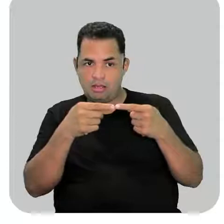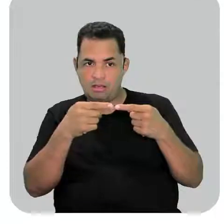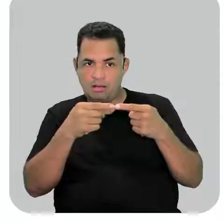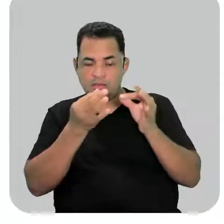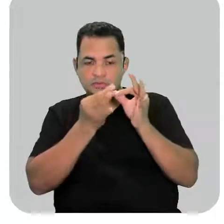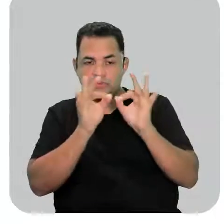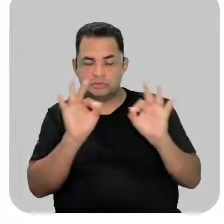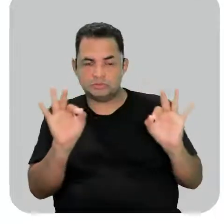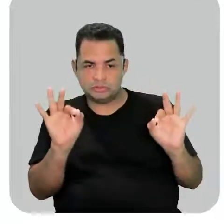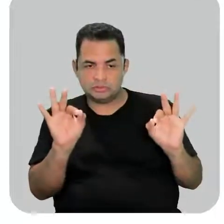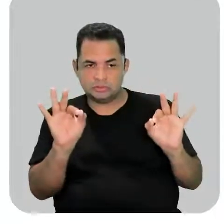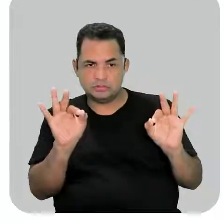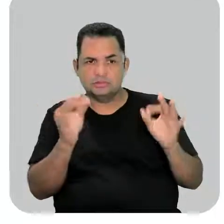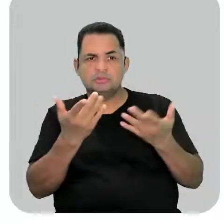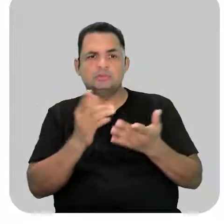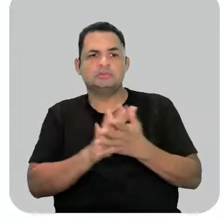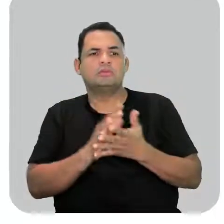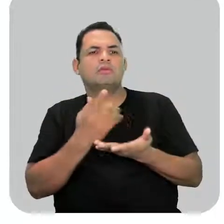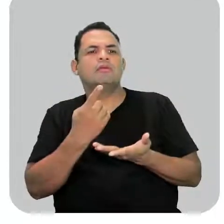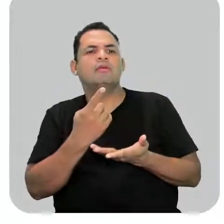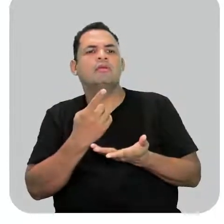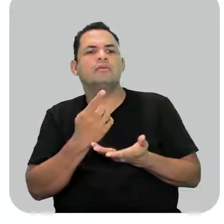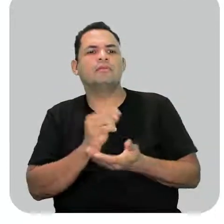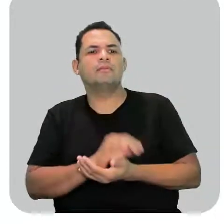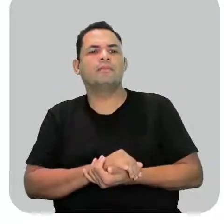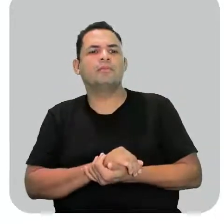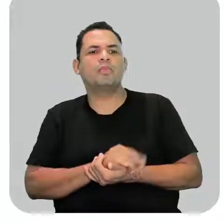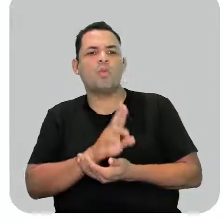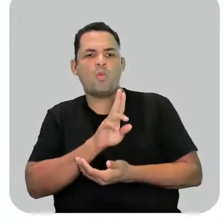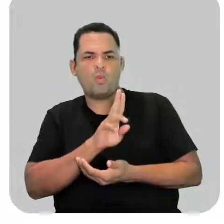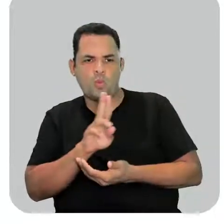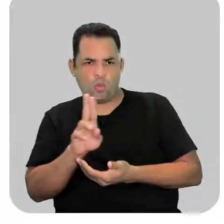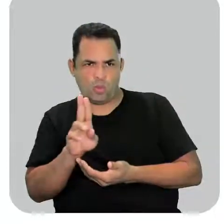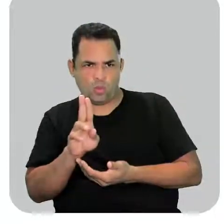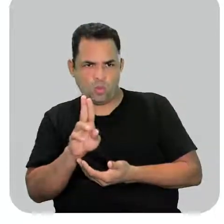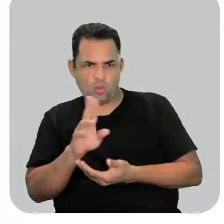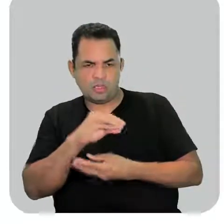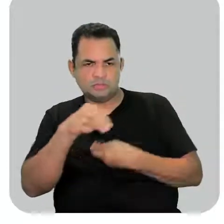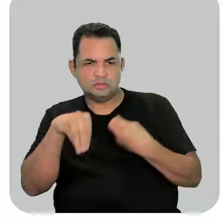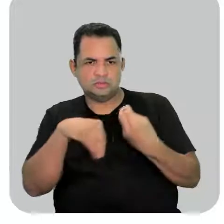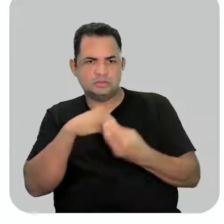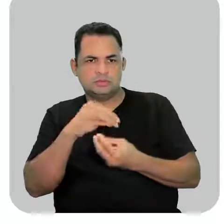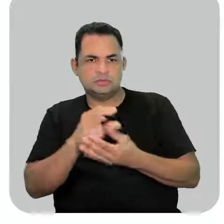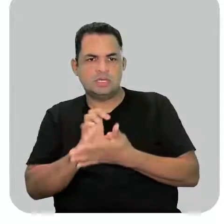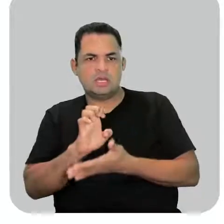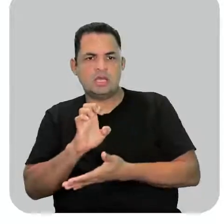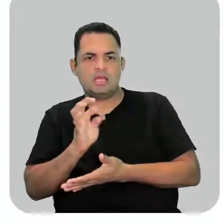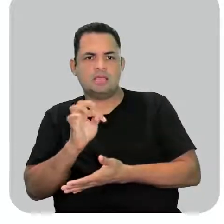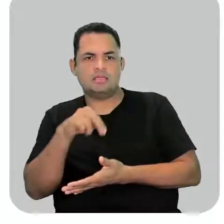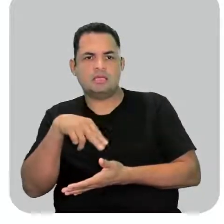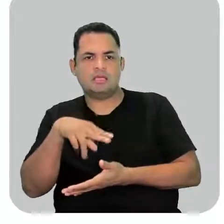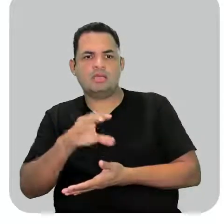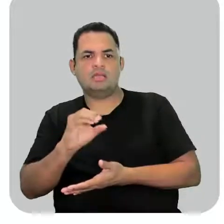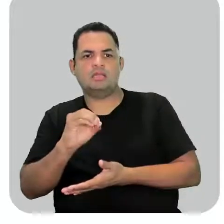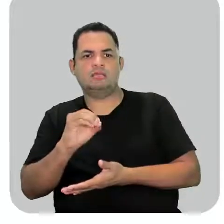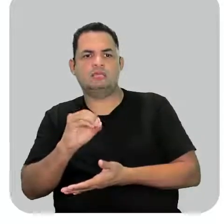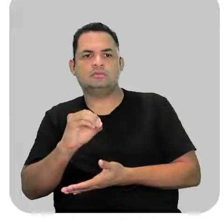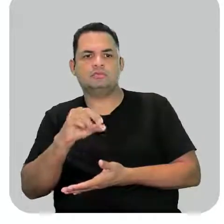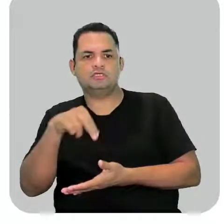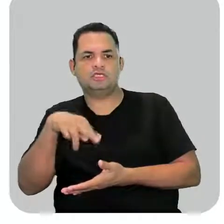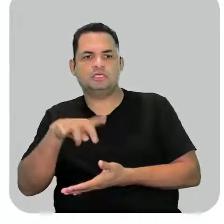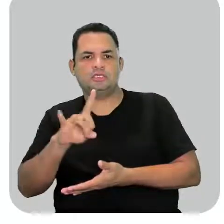ligação simples. E aí você vai dizer o quê, então? Que o nome desse composto é o etano